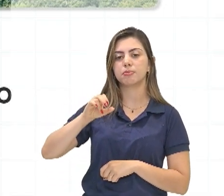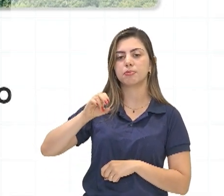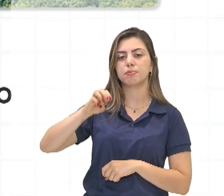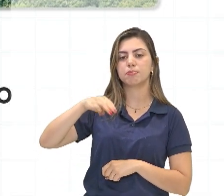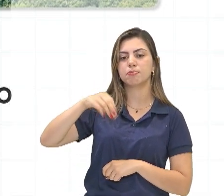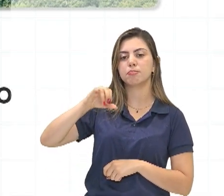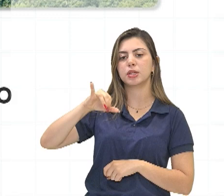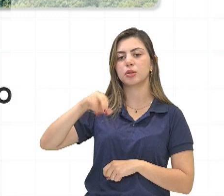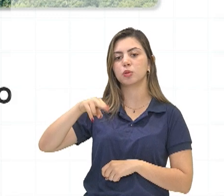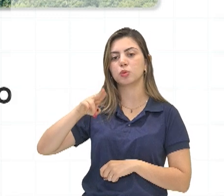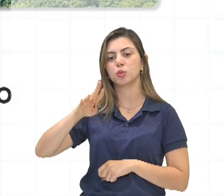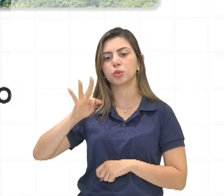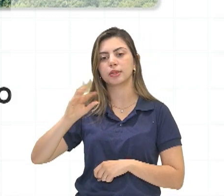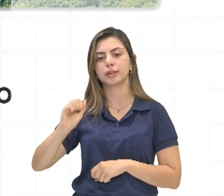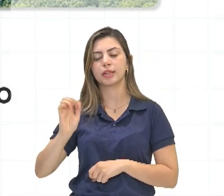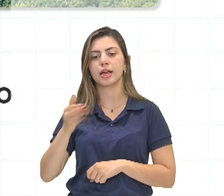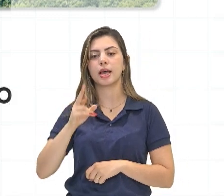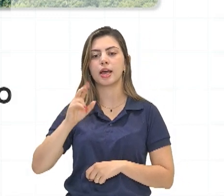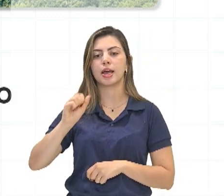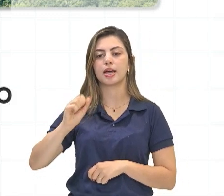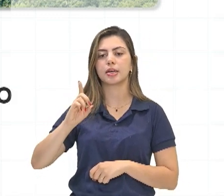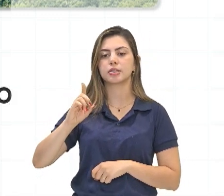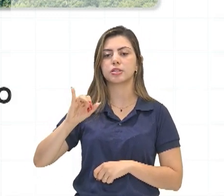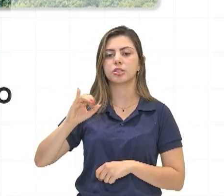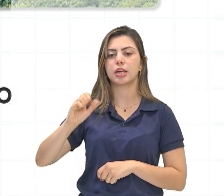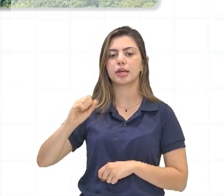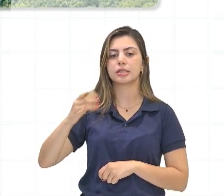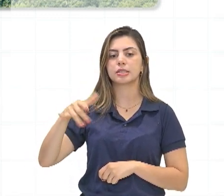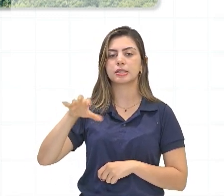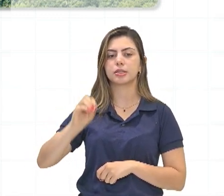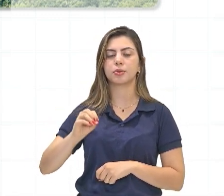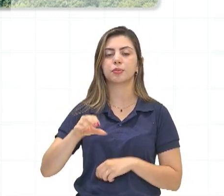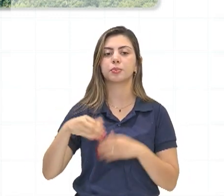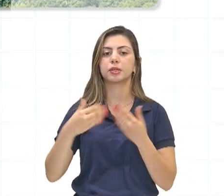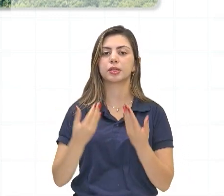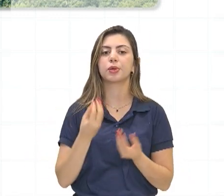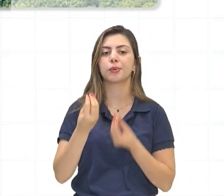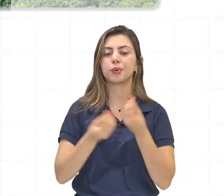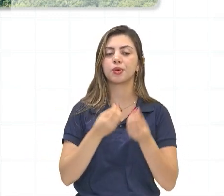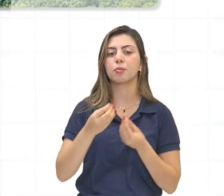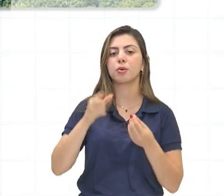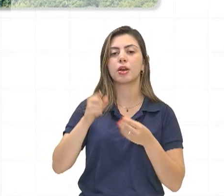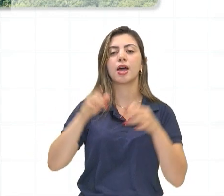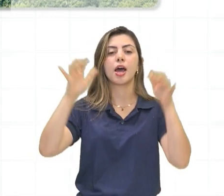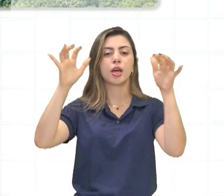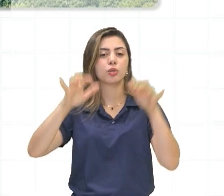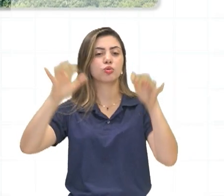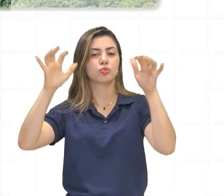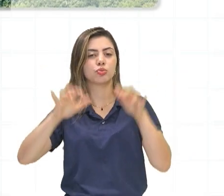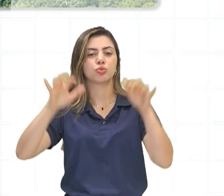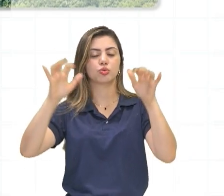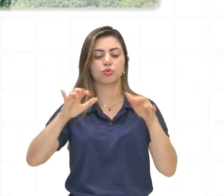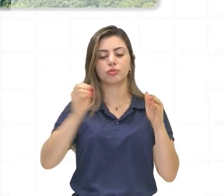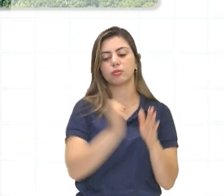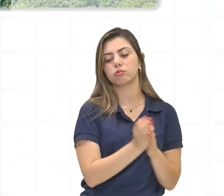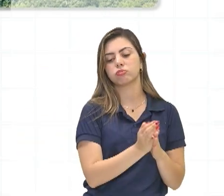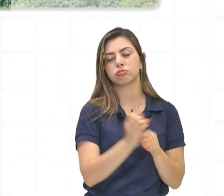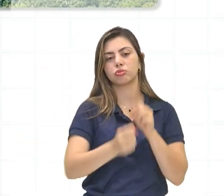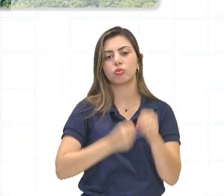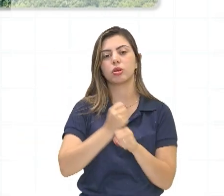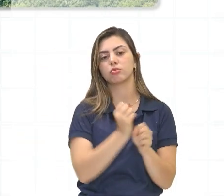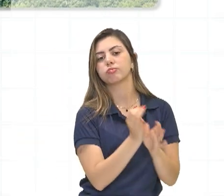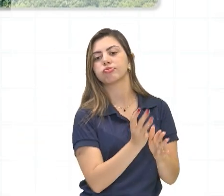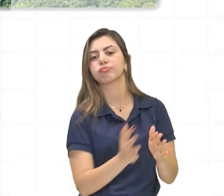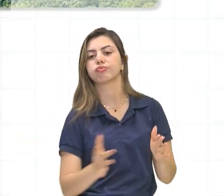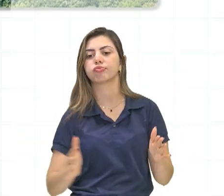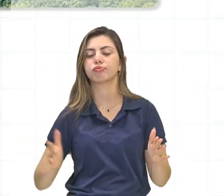certo? Então, no clima subtropical, as chuvas são bem distribuídas durante o ano